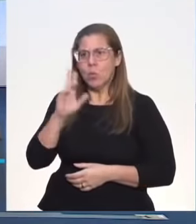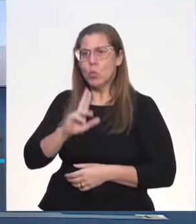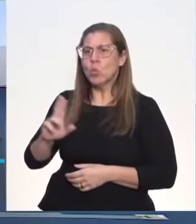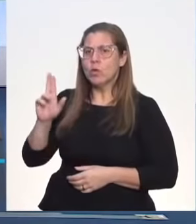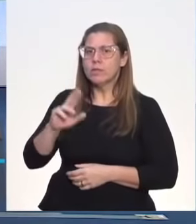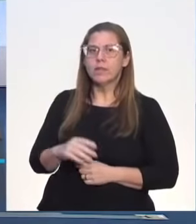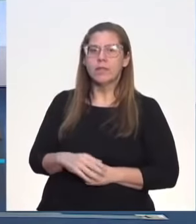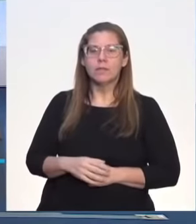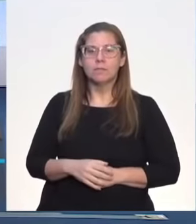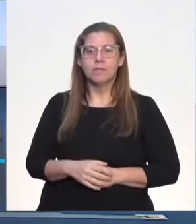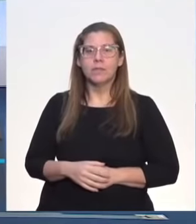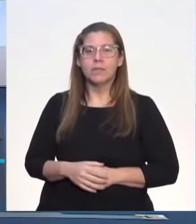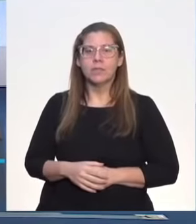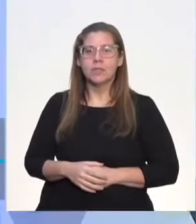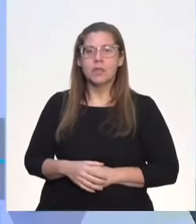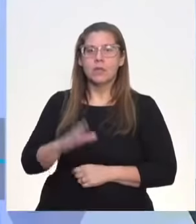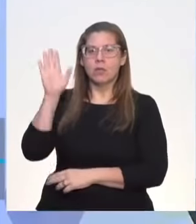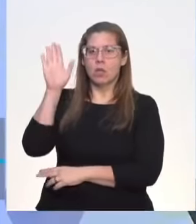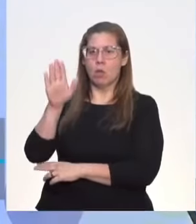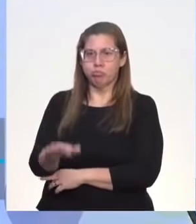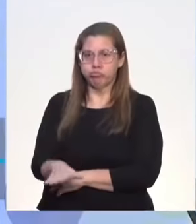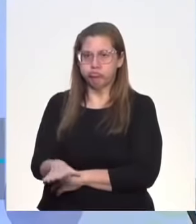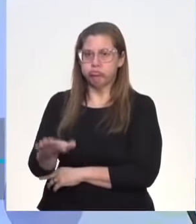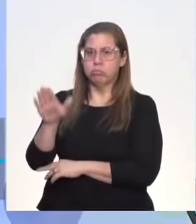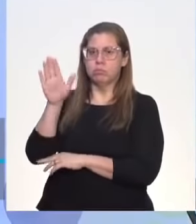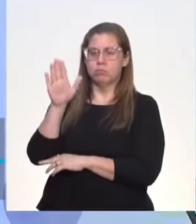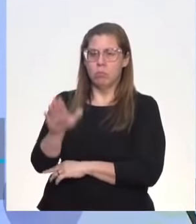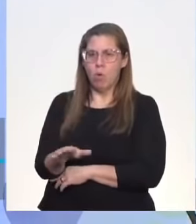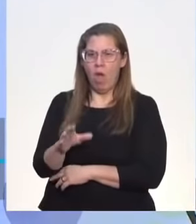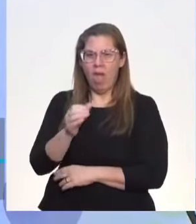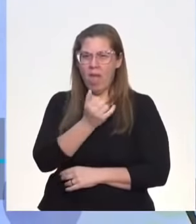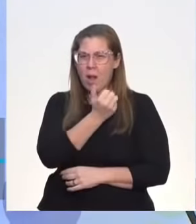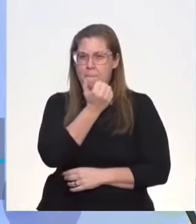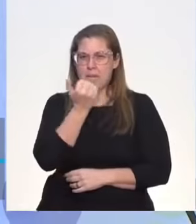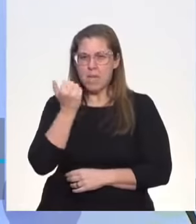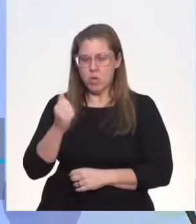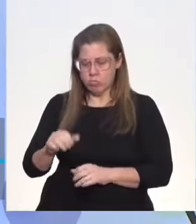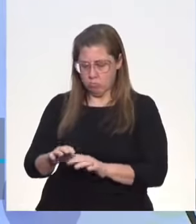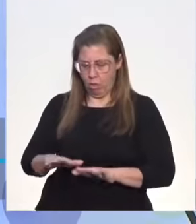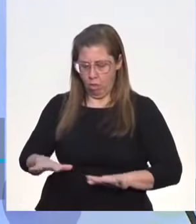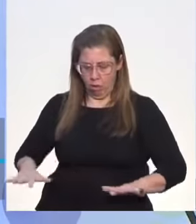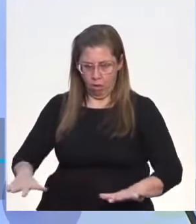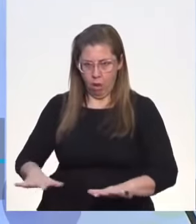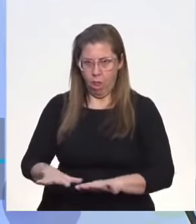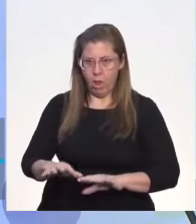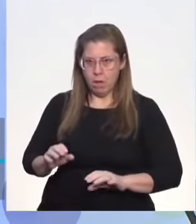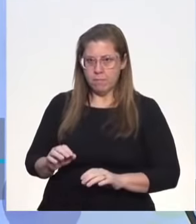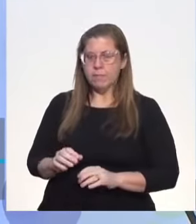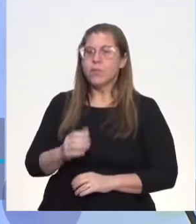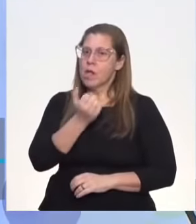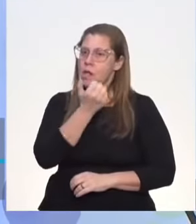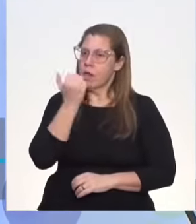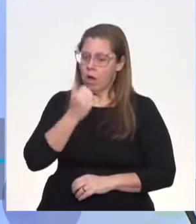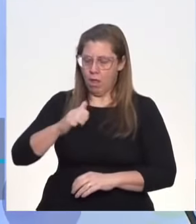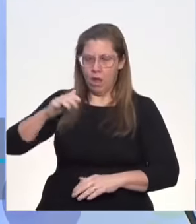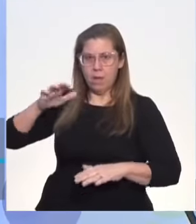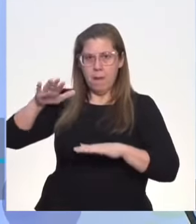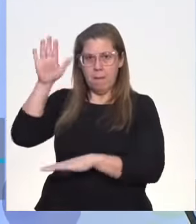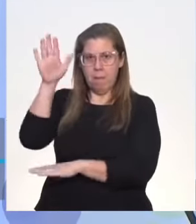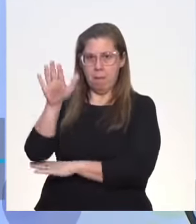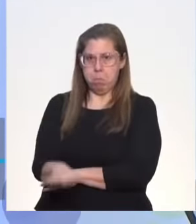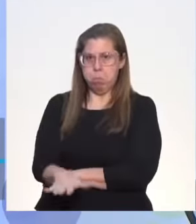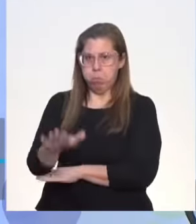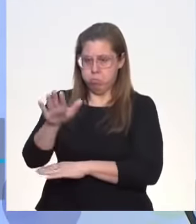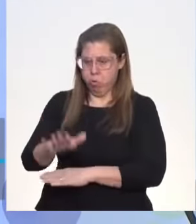professora é usa a energia potencial gravitacional né porque você tem aqui elevação né ele ganham uma energia potencial